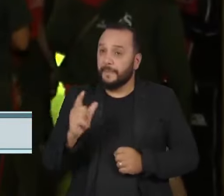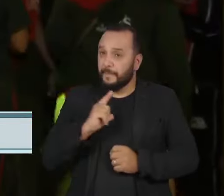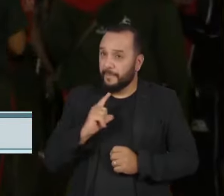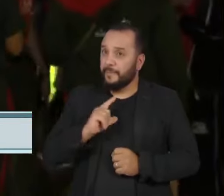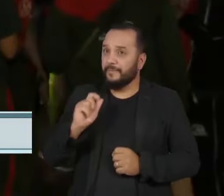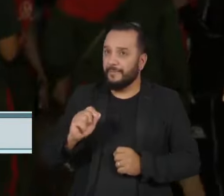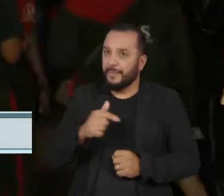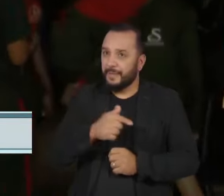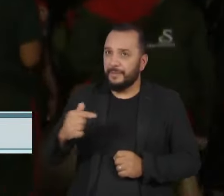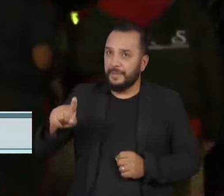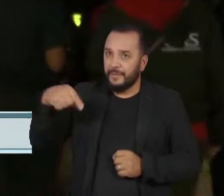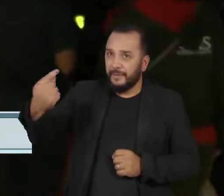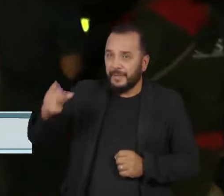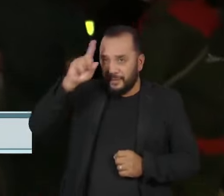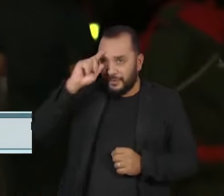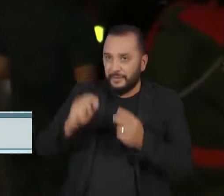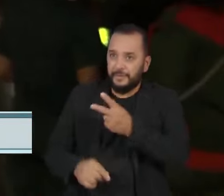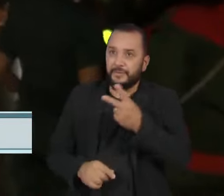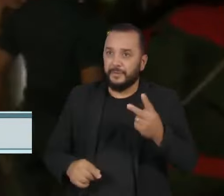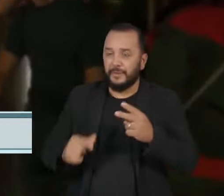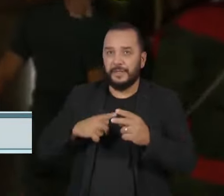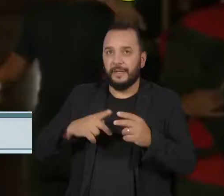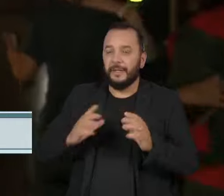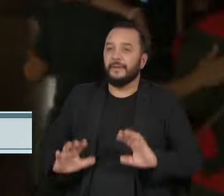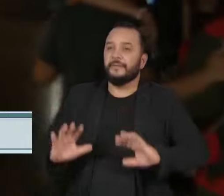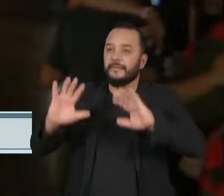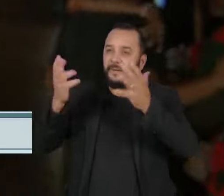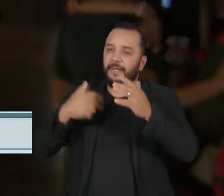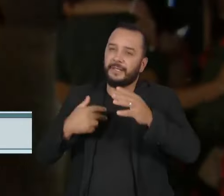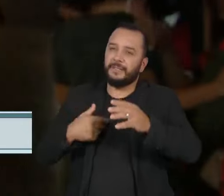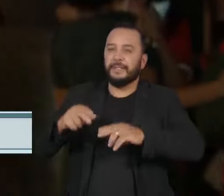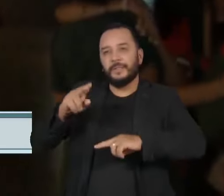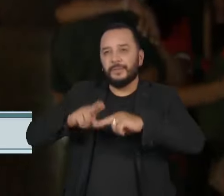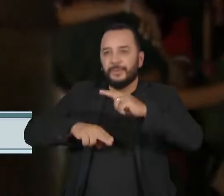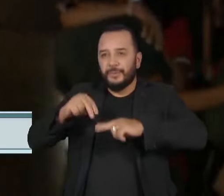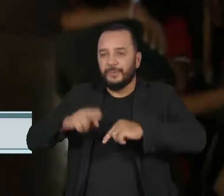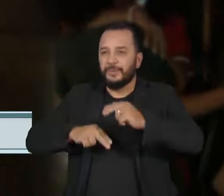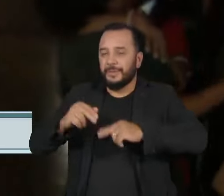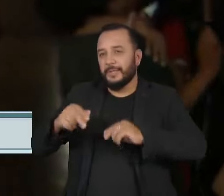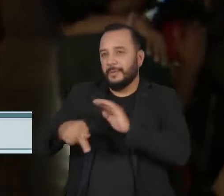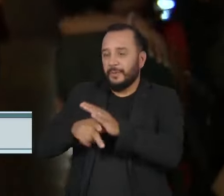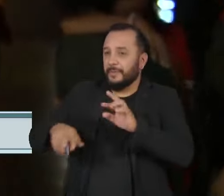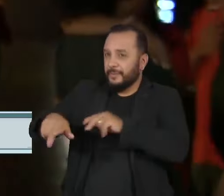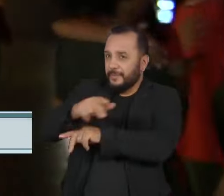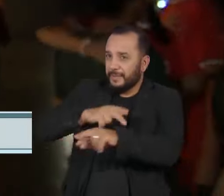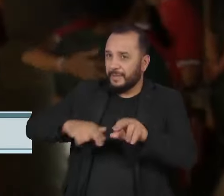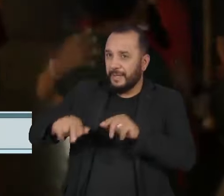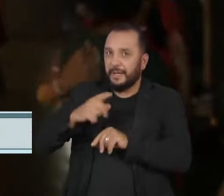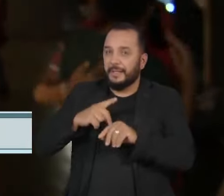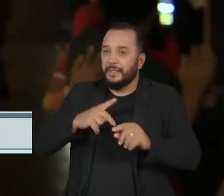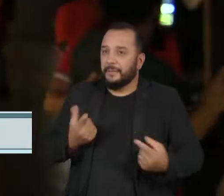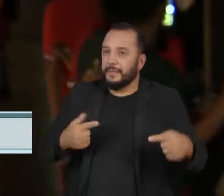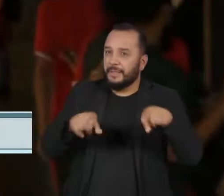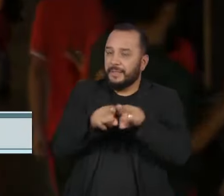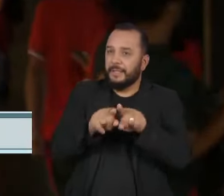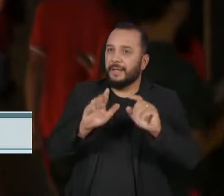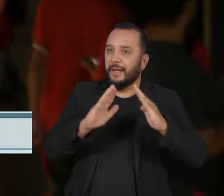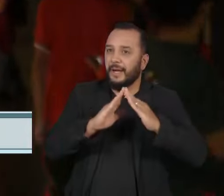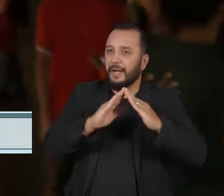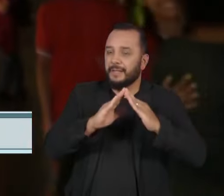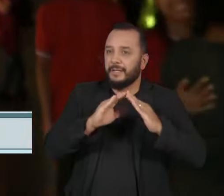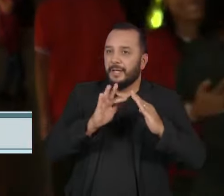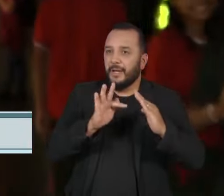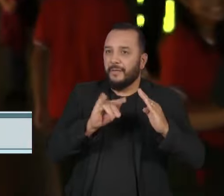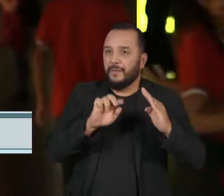gente tem na próxima semana, no dia 22, é a Festa Junina da Diversidade, que é uma festa junina que a gente está organizando em parceria com a Casa Florescer, que é um centro de acolhida